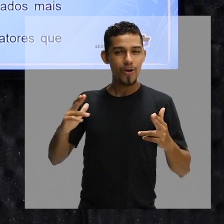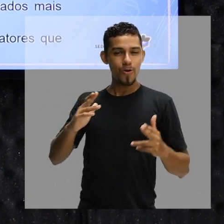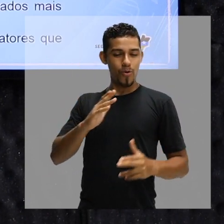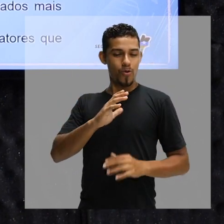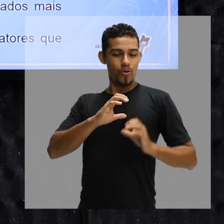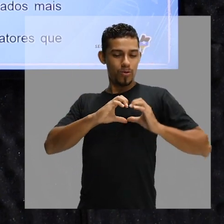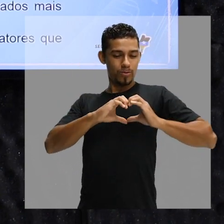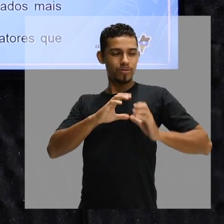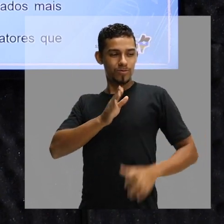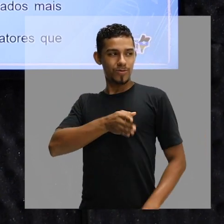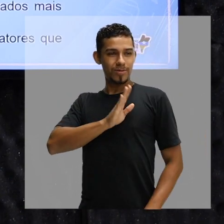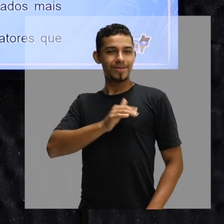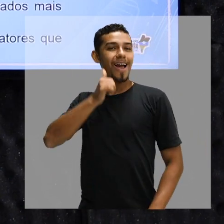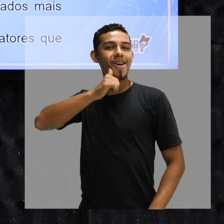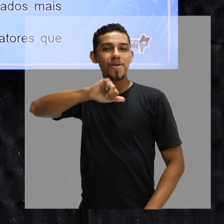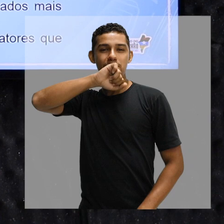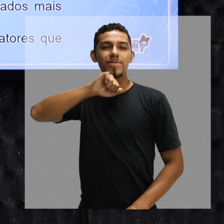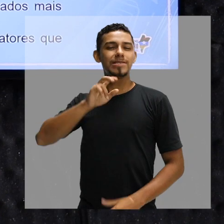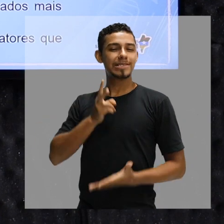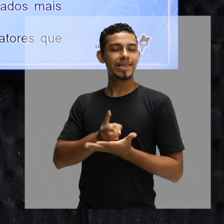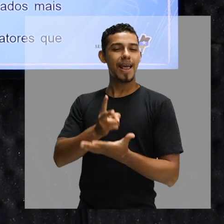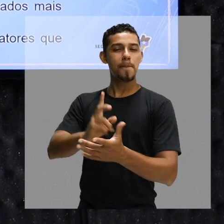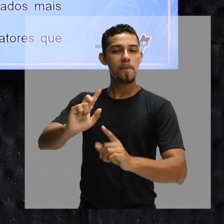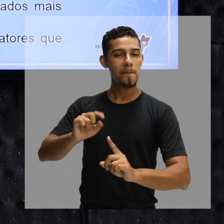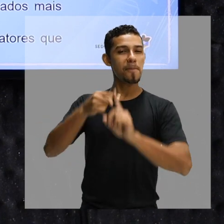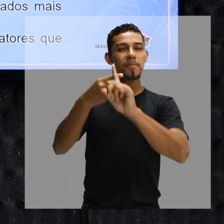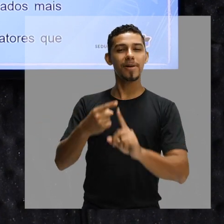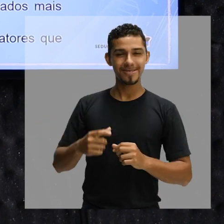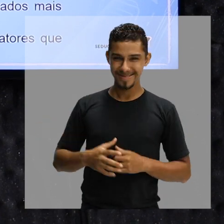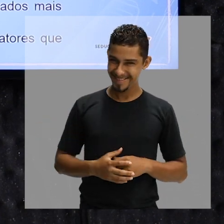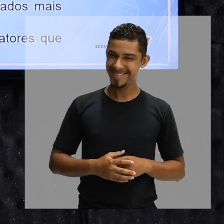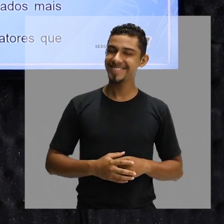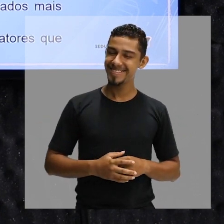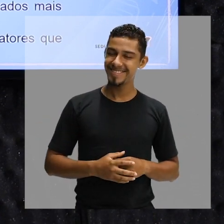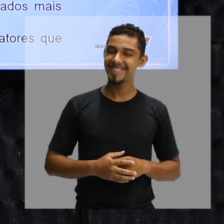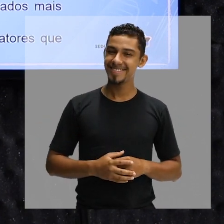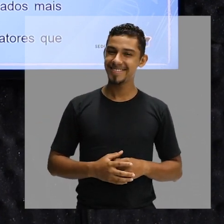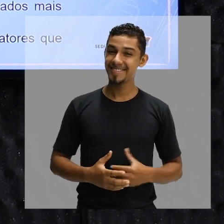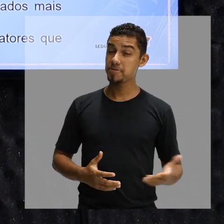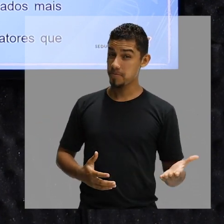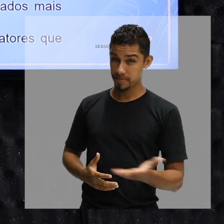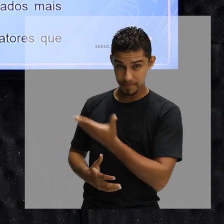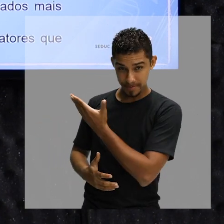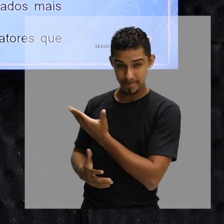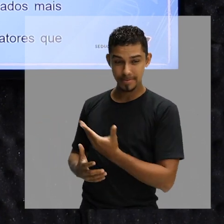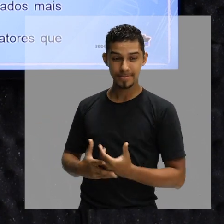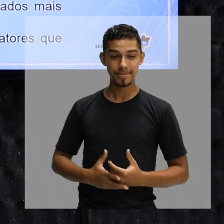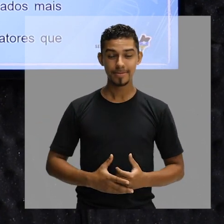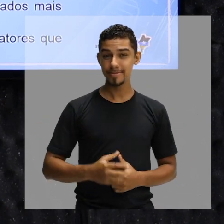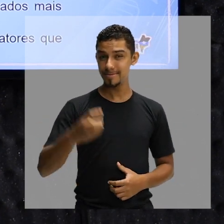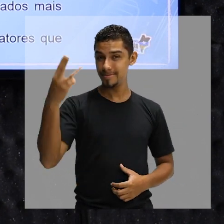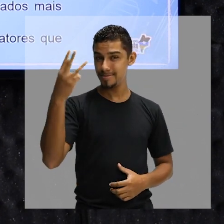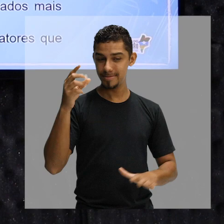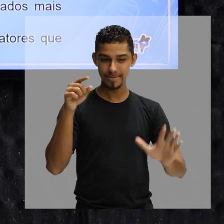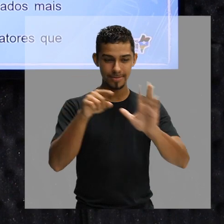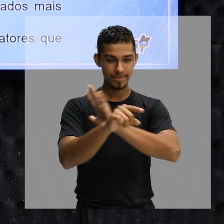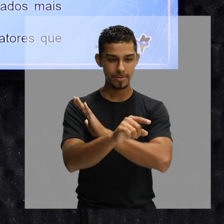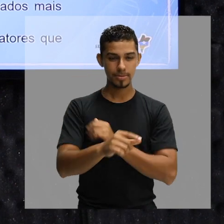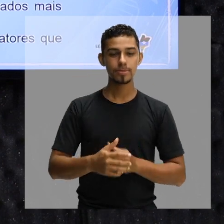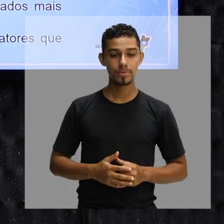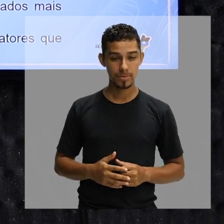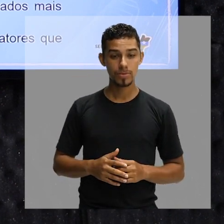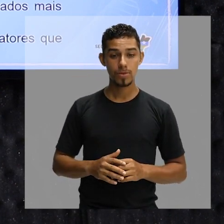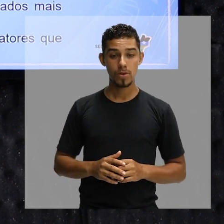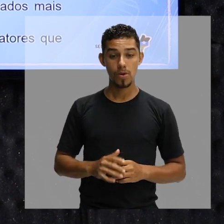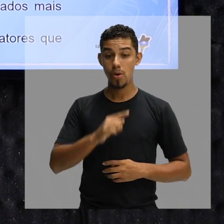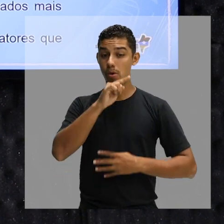questão. Olha aqui. A terceira questão, nós temos. São de 4 os gêneros, os ídolos que bloqueiam